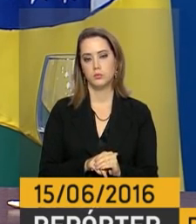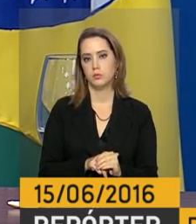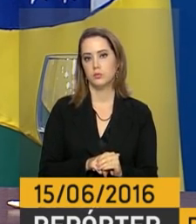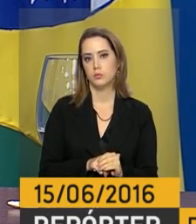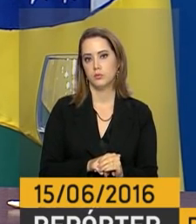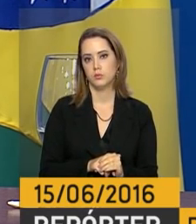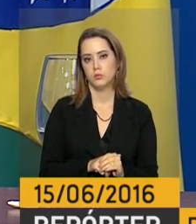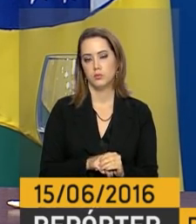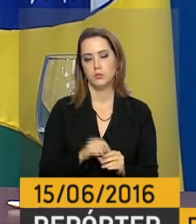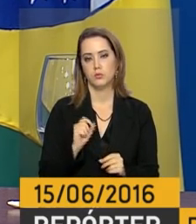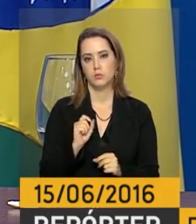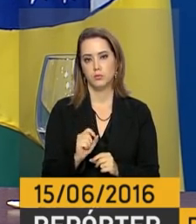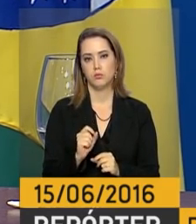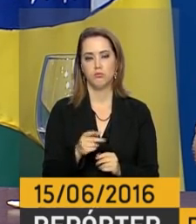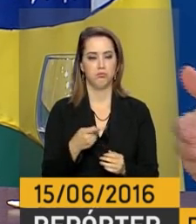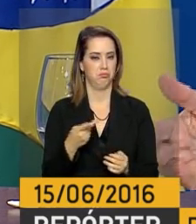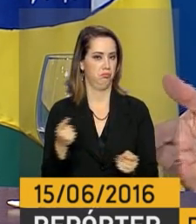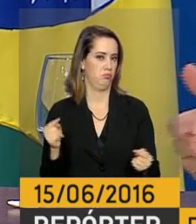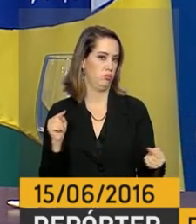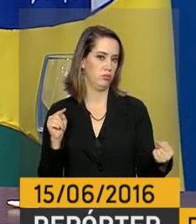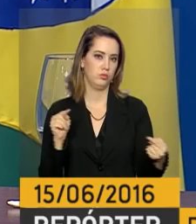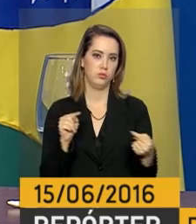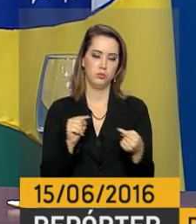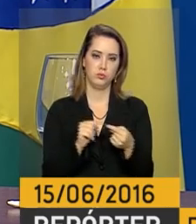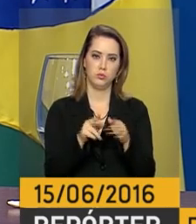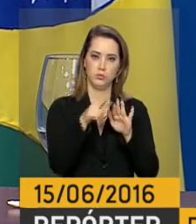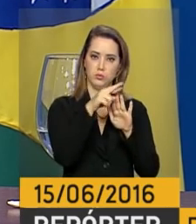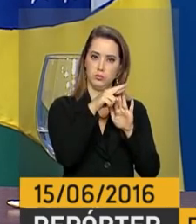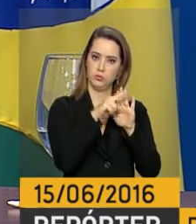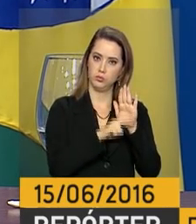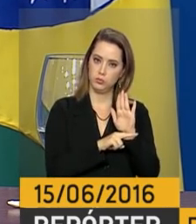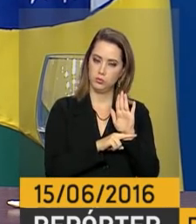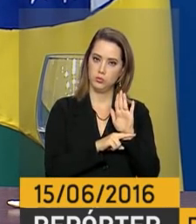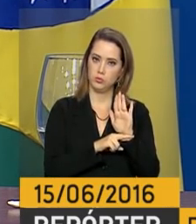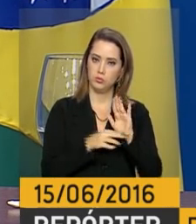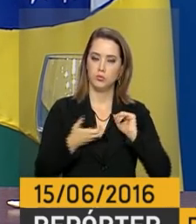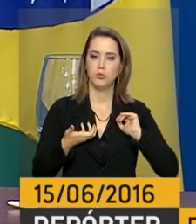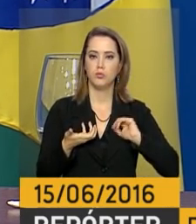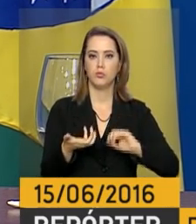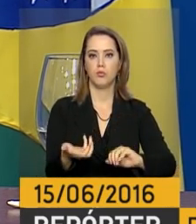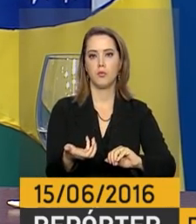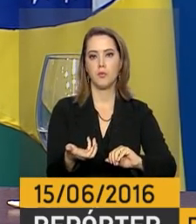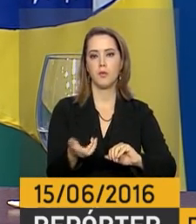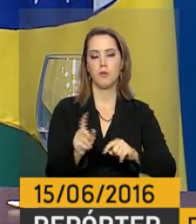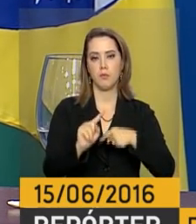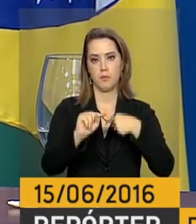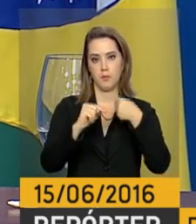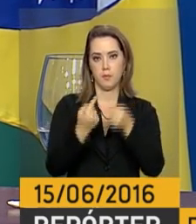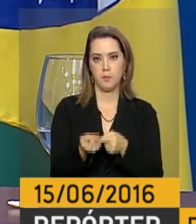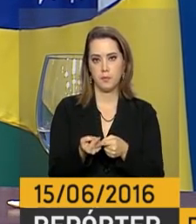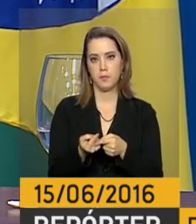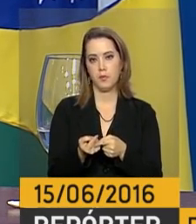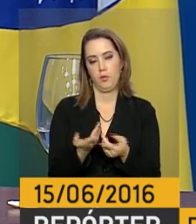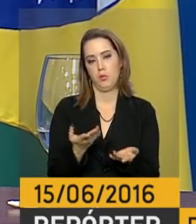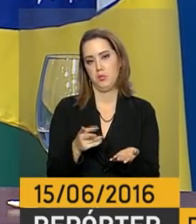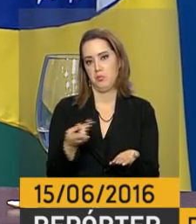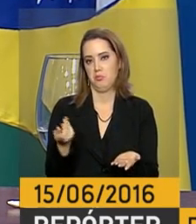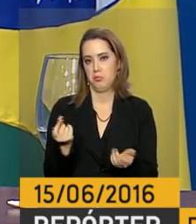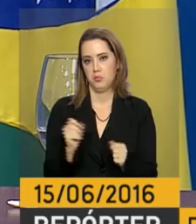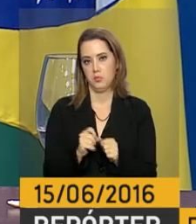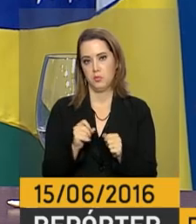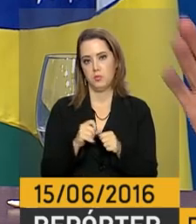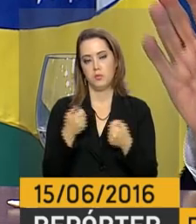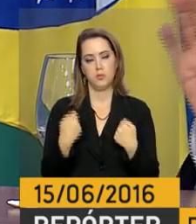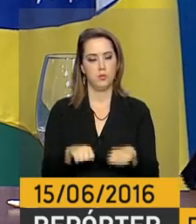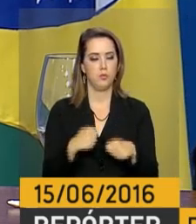segundo o rito definido pelo Congresso e as demais eh medidas